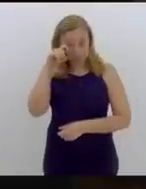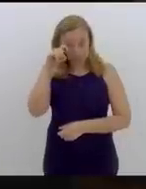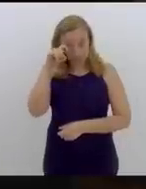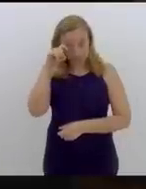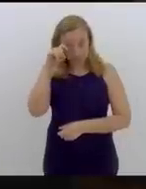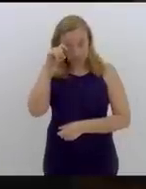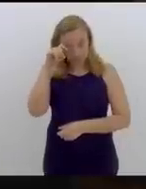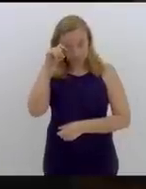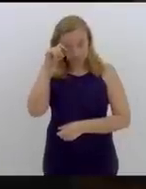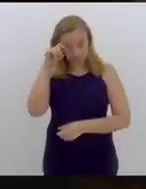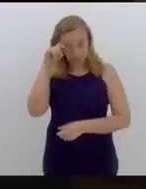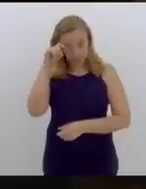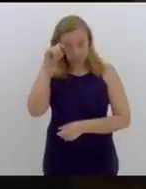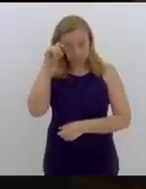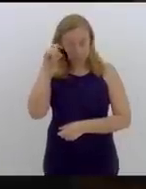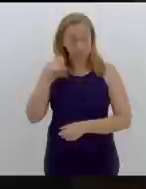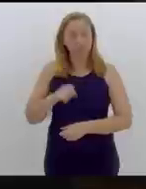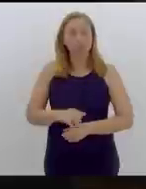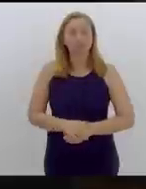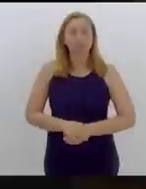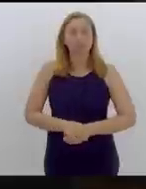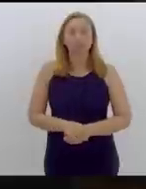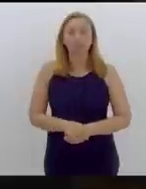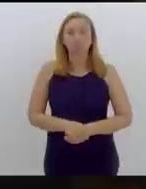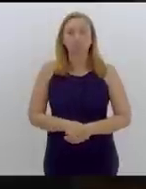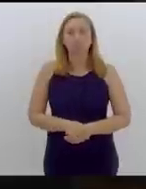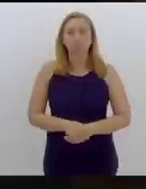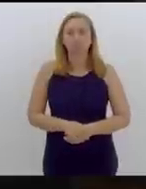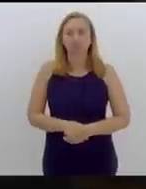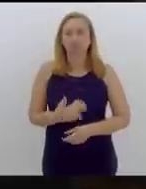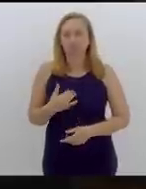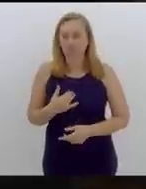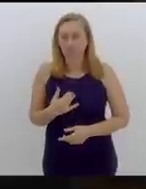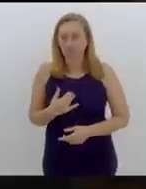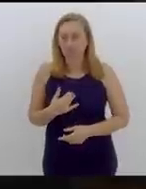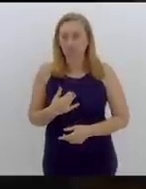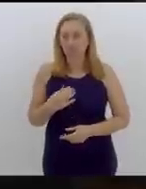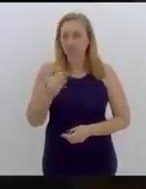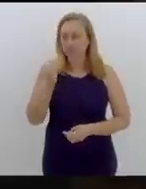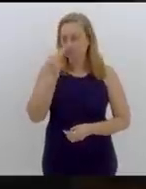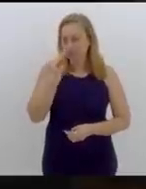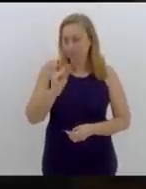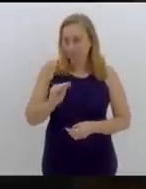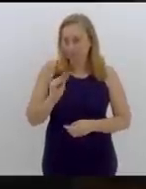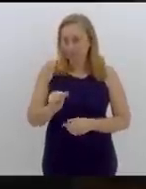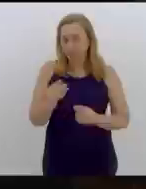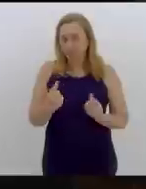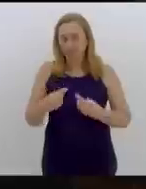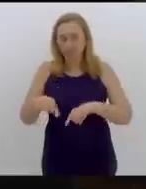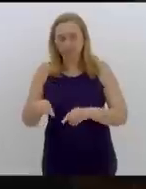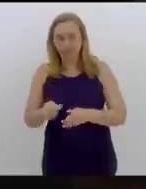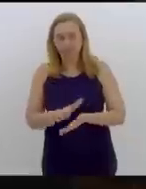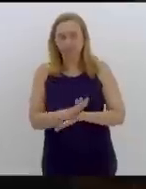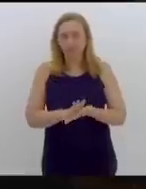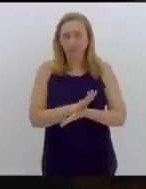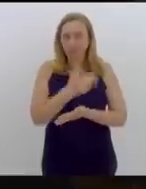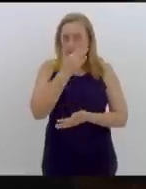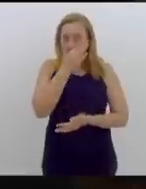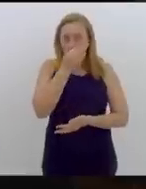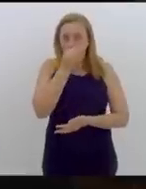então eu não sou aqui nenhum tipo de rebeldia da minha parte de anarquia da minha parte ao contrário